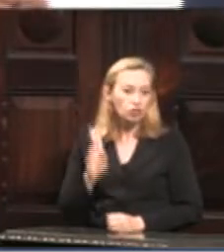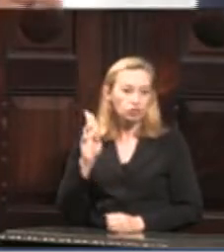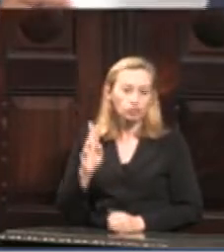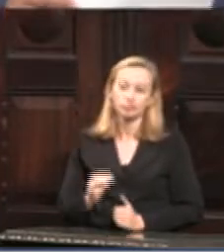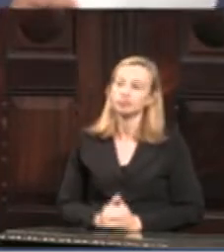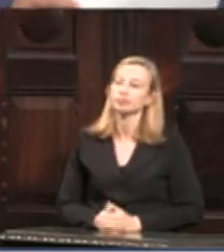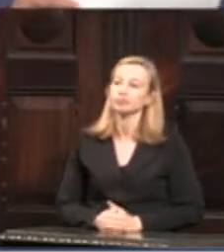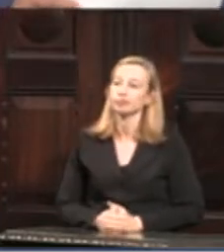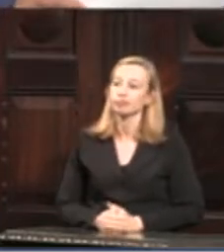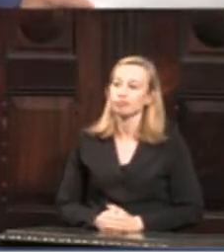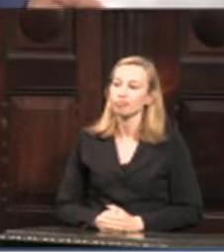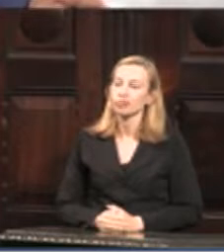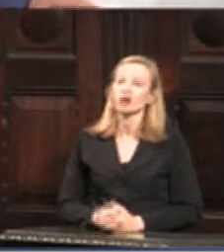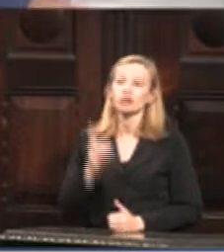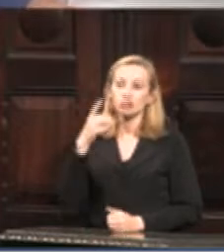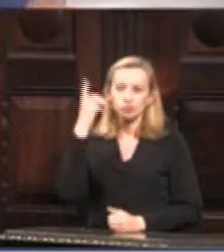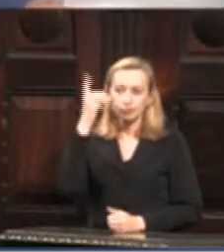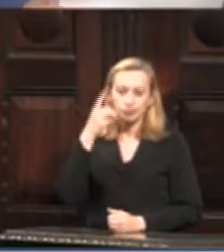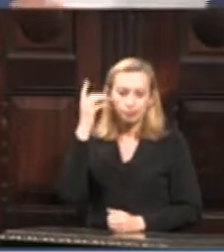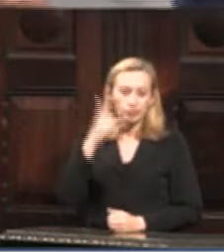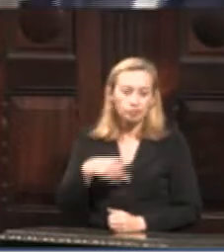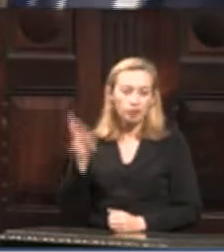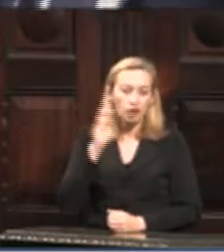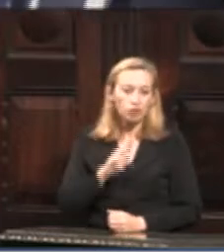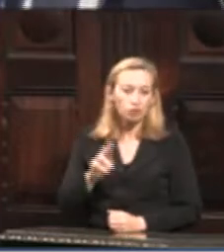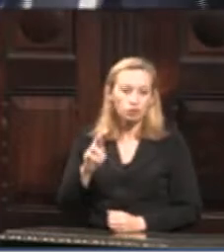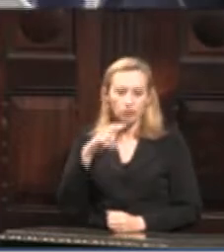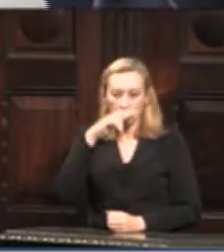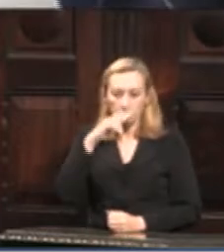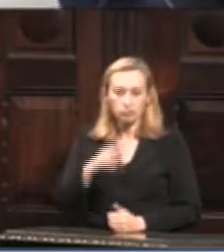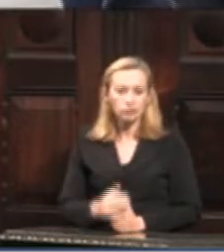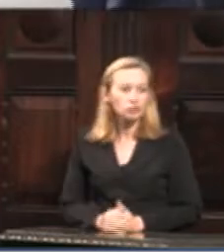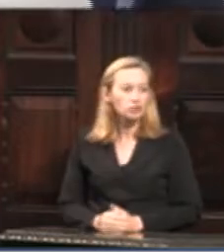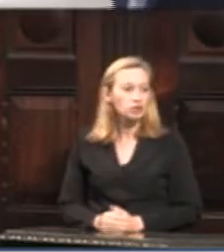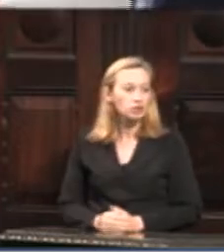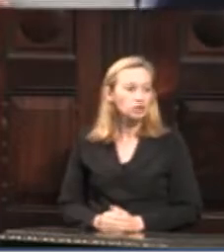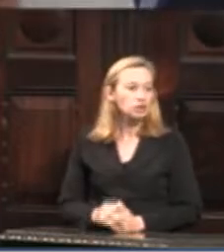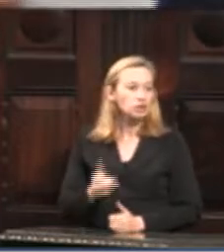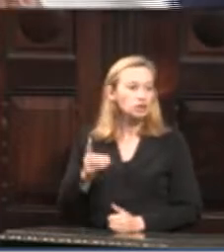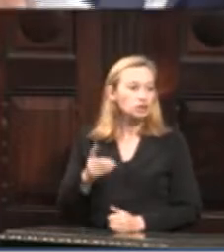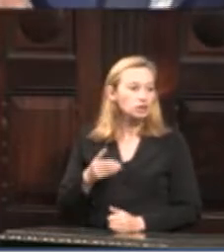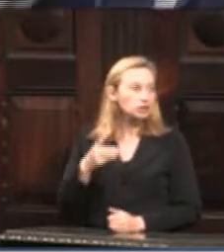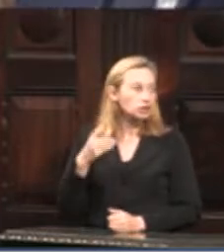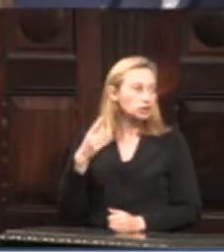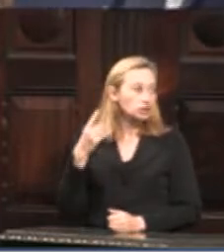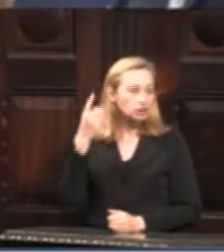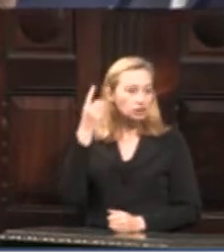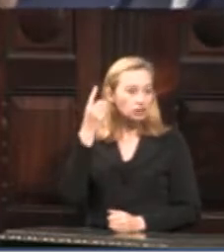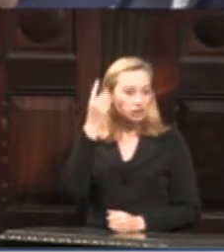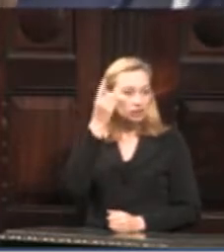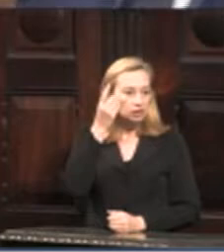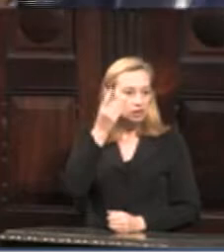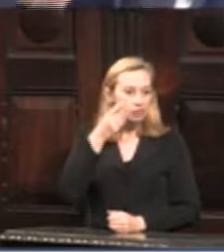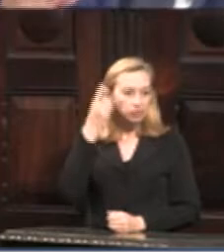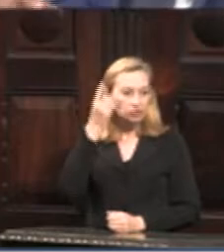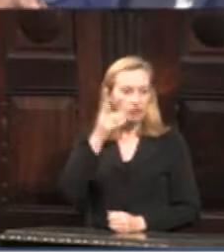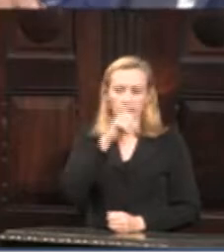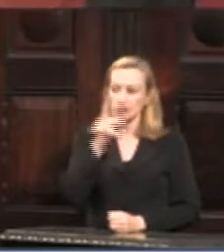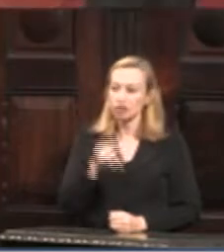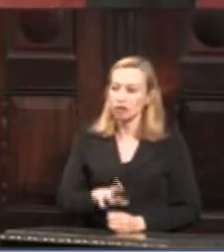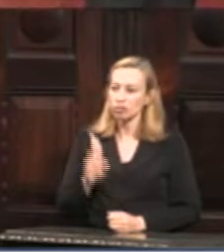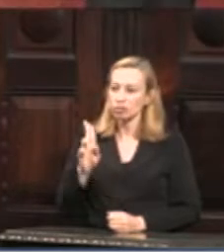Teixeira. Deputado Paulo Ramos. Zaqueu Teixeira, presente, vai dar aqui. Paulo.